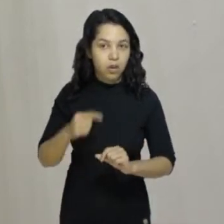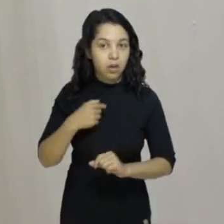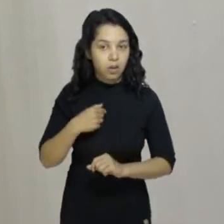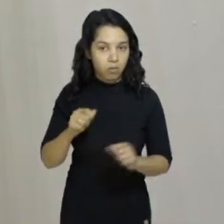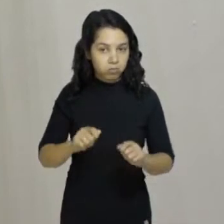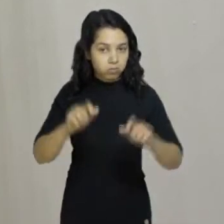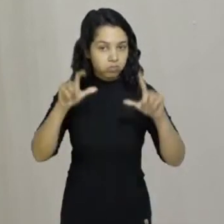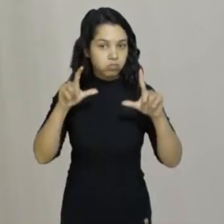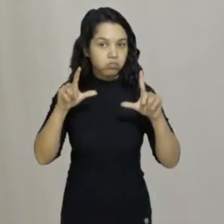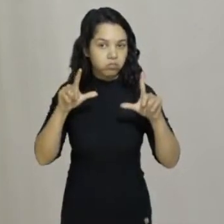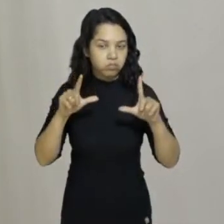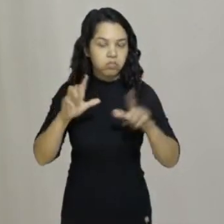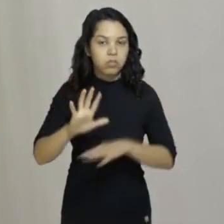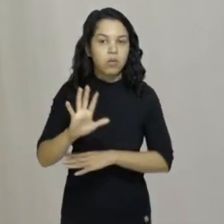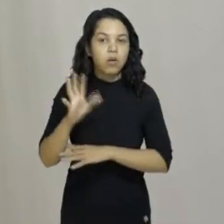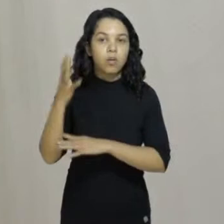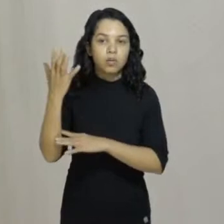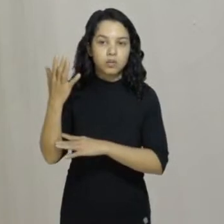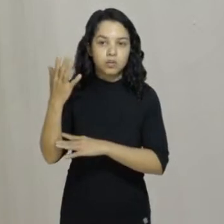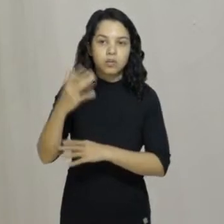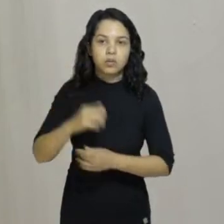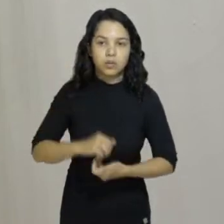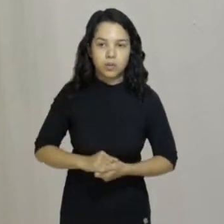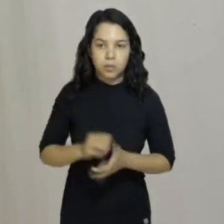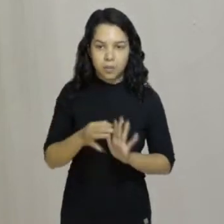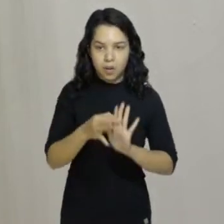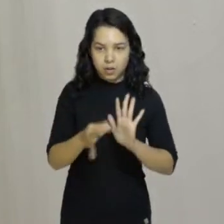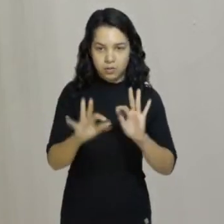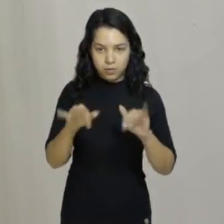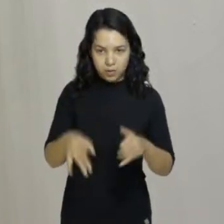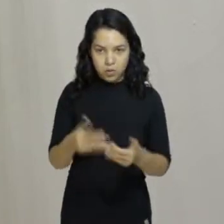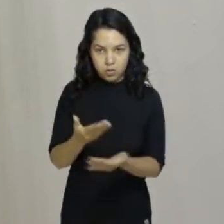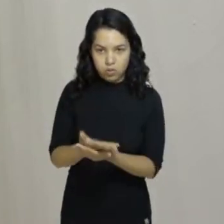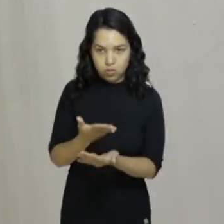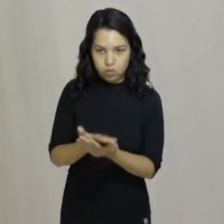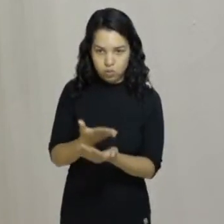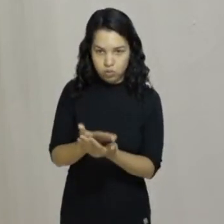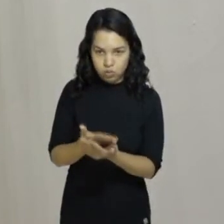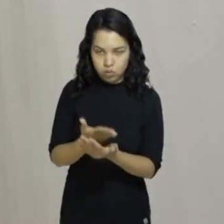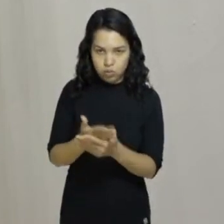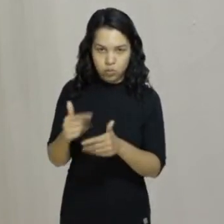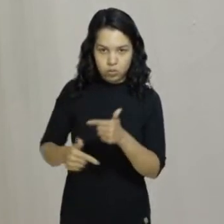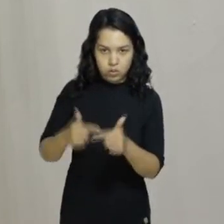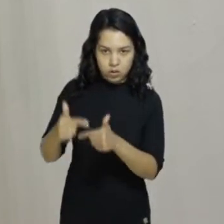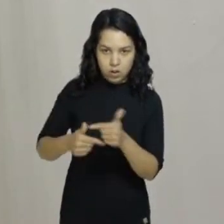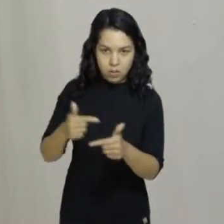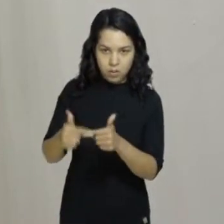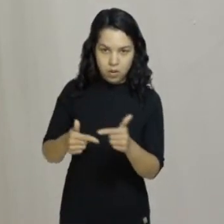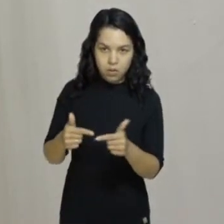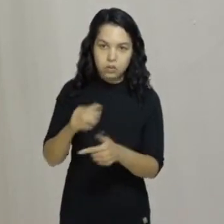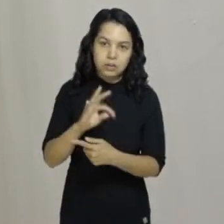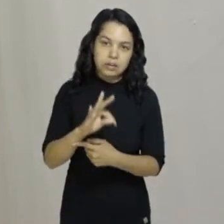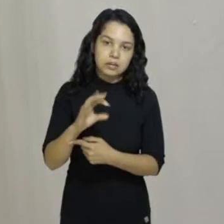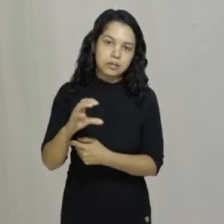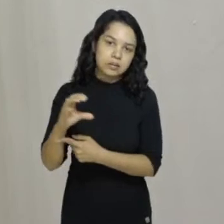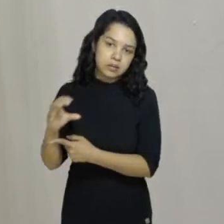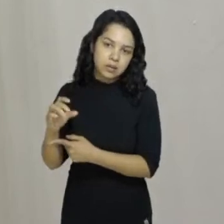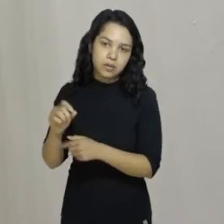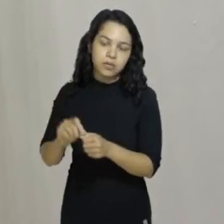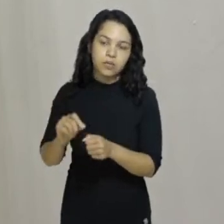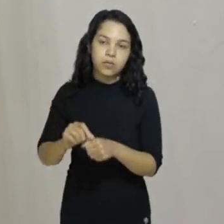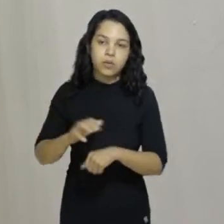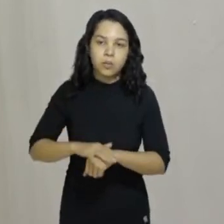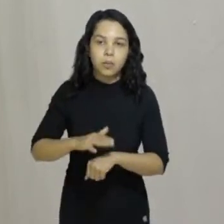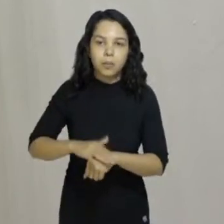muita atenção no parecer final desse estudo verdadeiro trabalho de conclusão de curso que foi feito pela